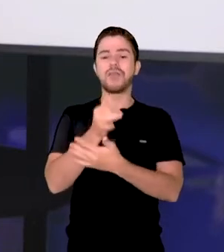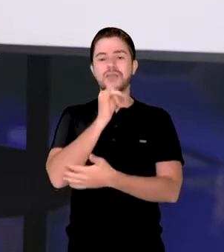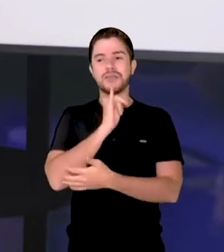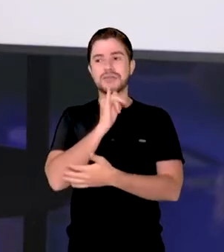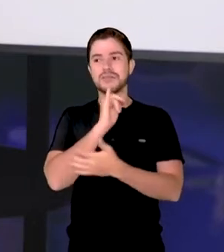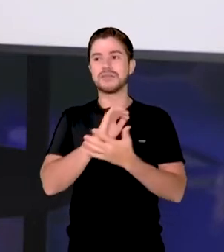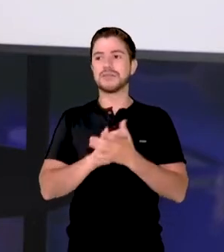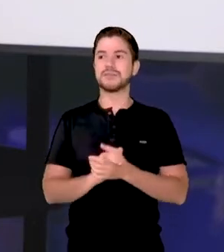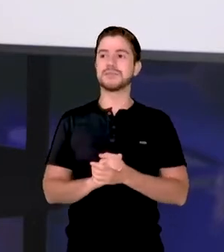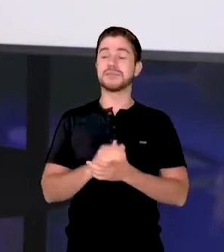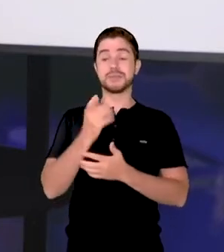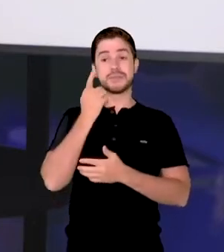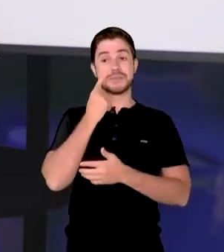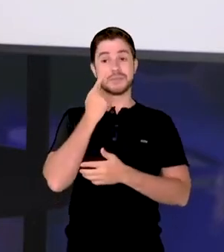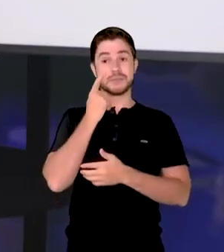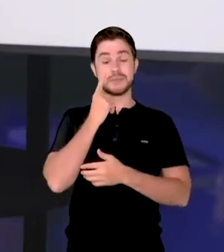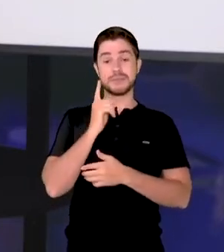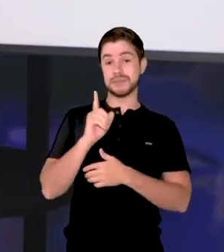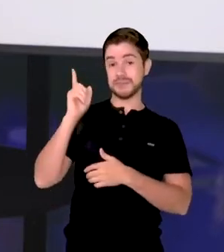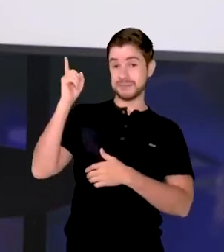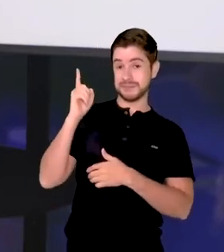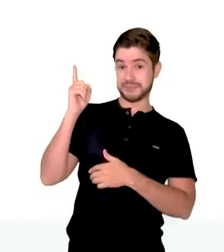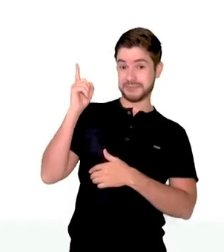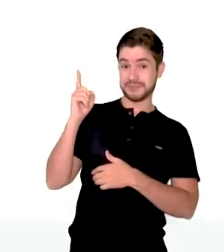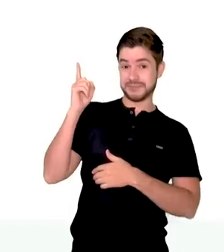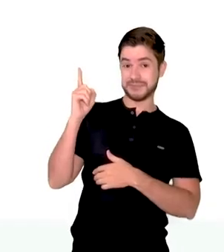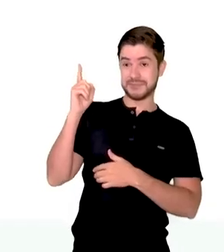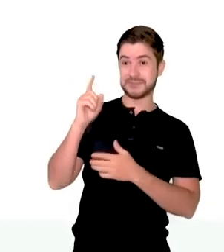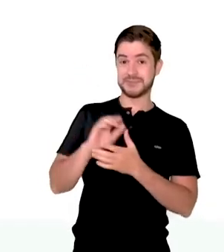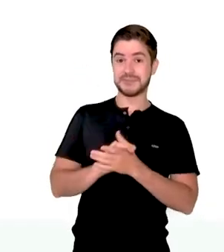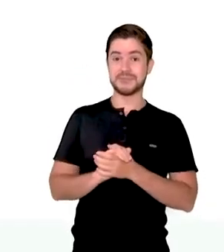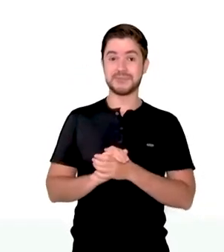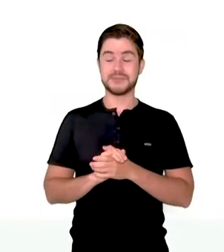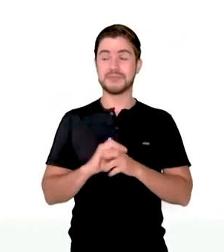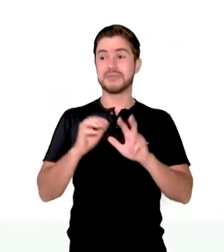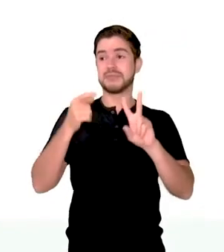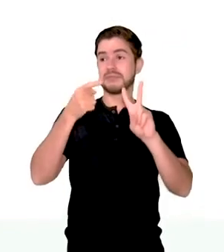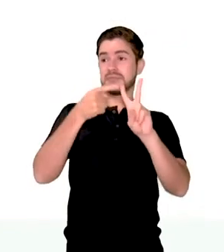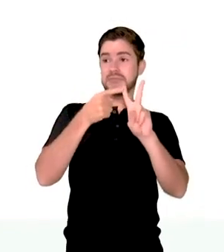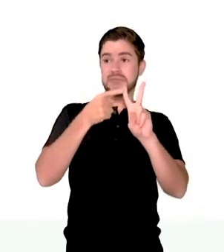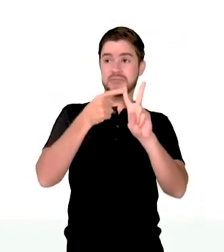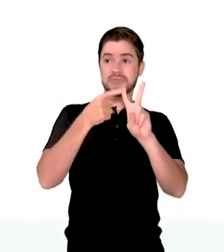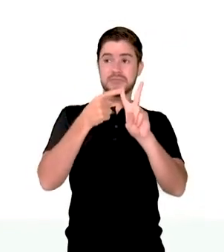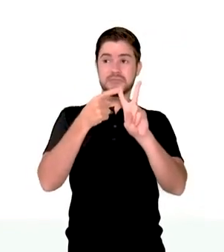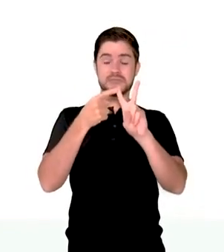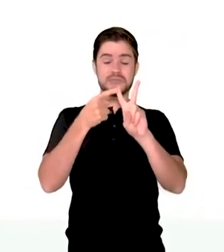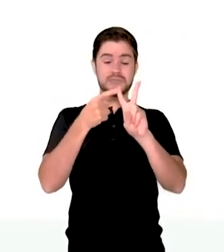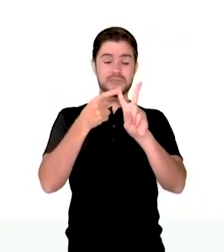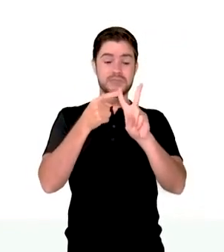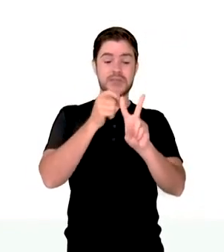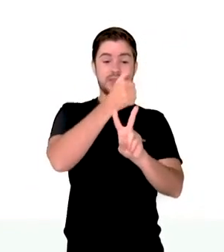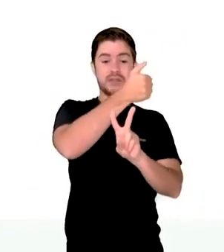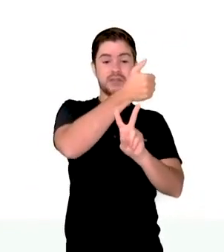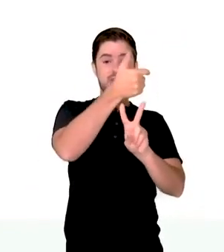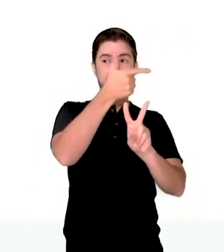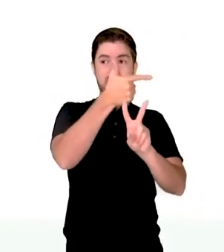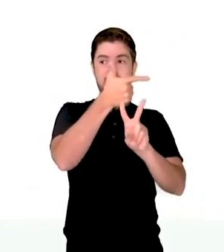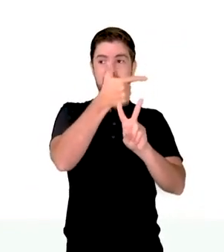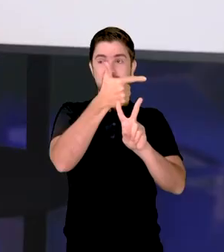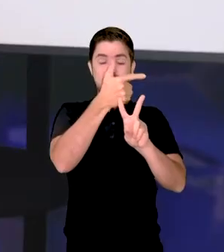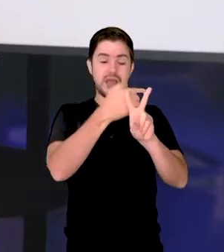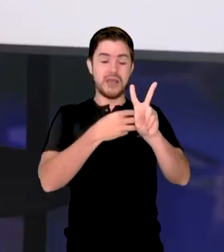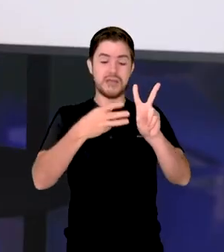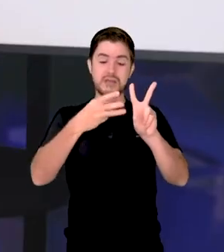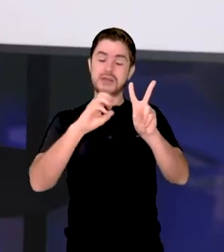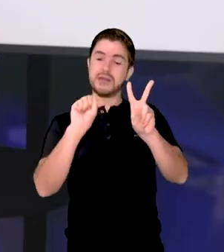acontece Pois então raiz décimo 12ª de 3 elevado